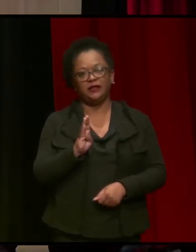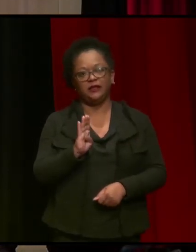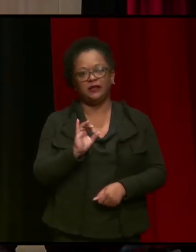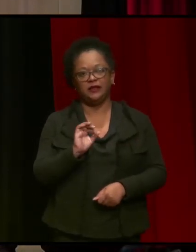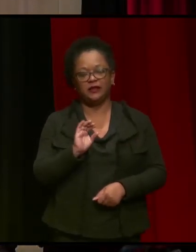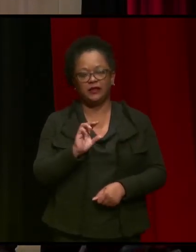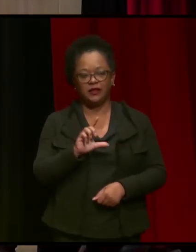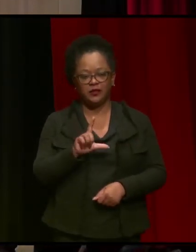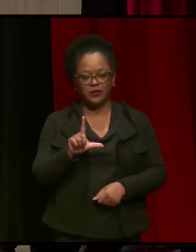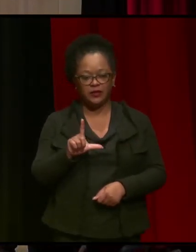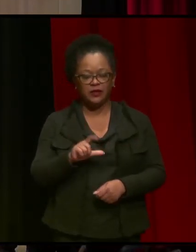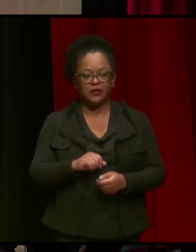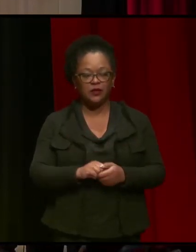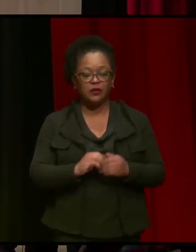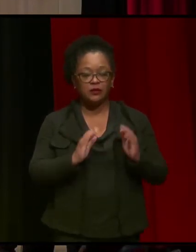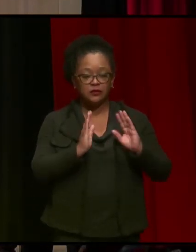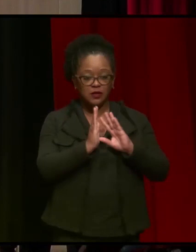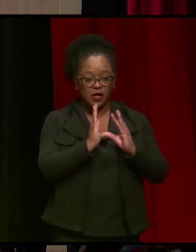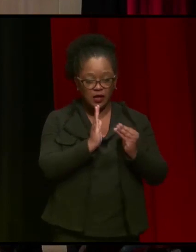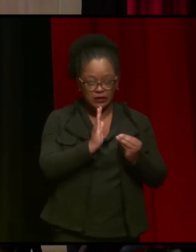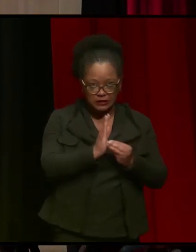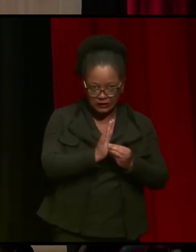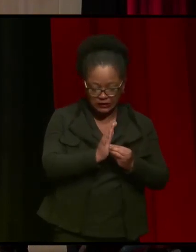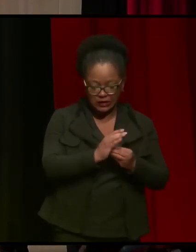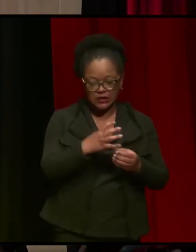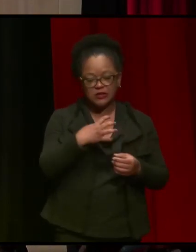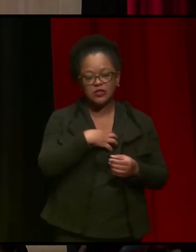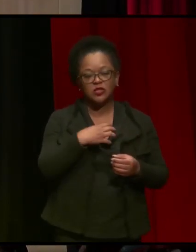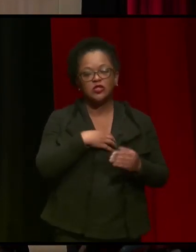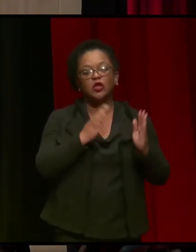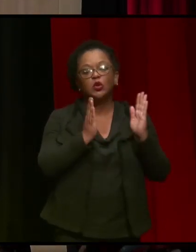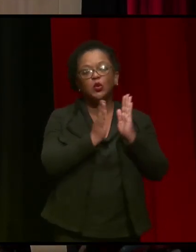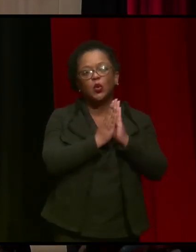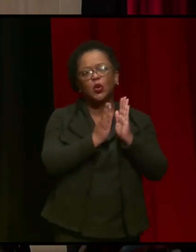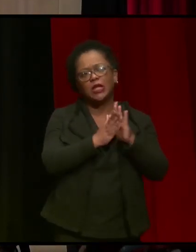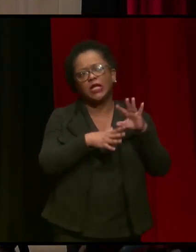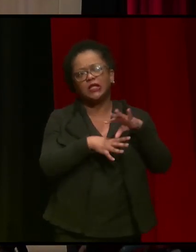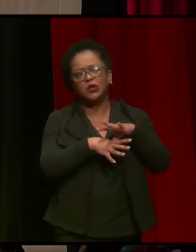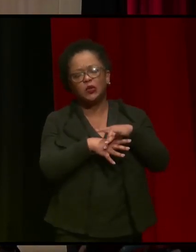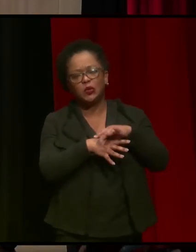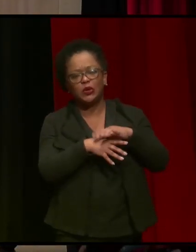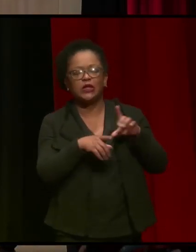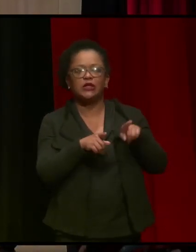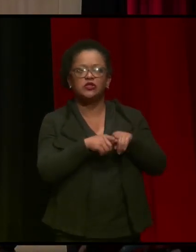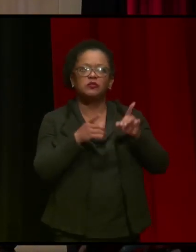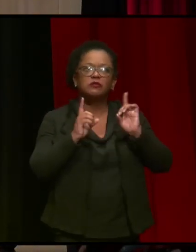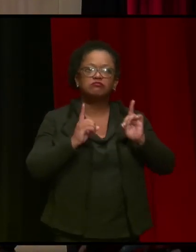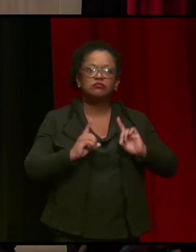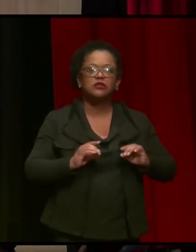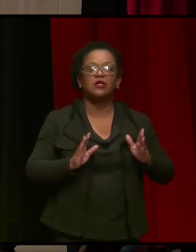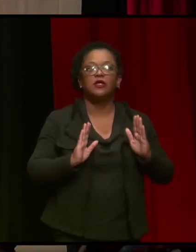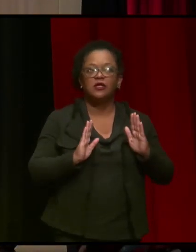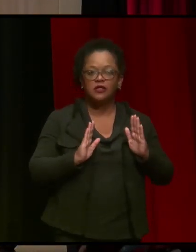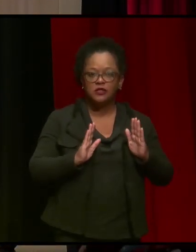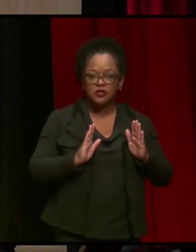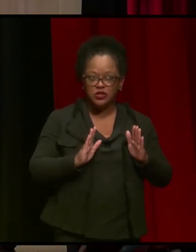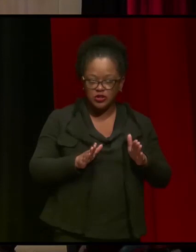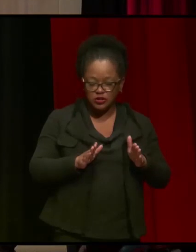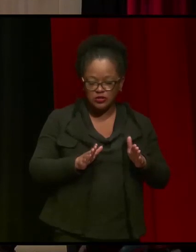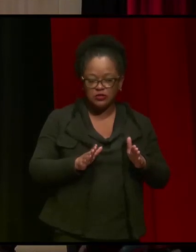igreja que temos o costume de orar pelos enfermos, deficientes, etc. Já presenciei